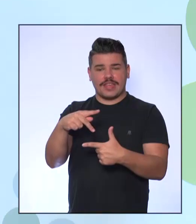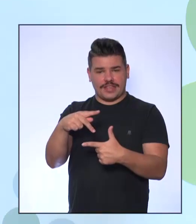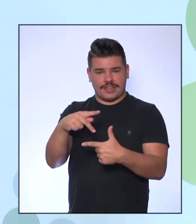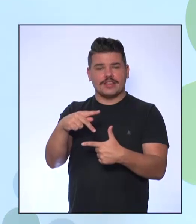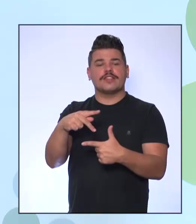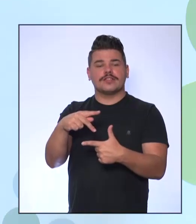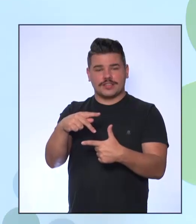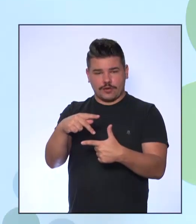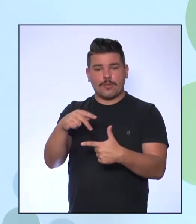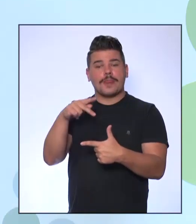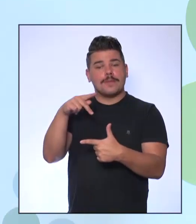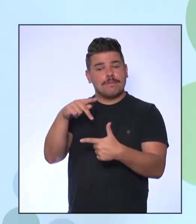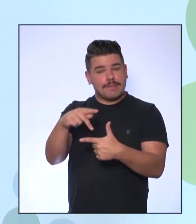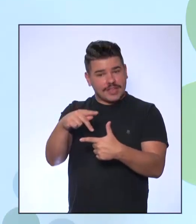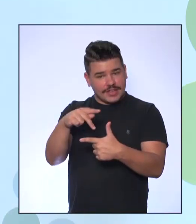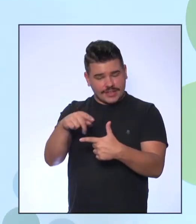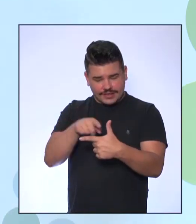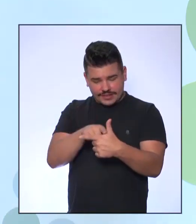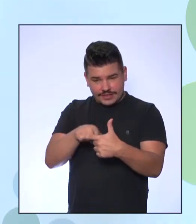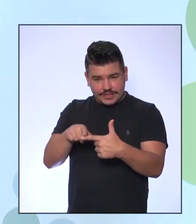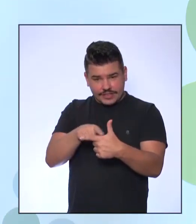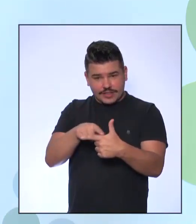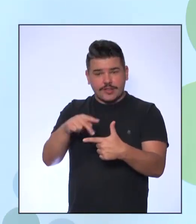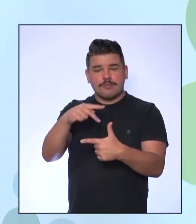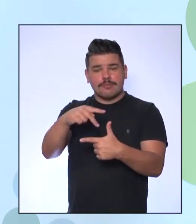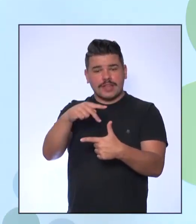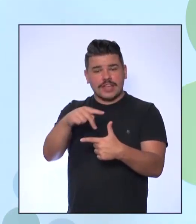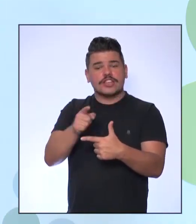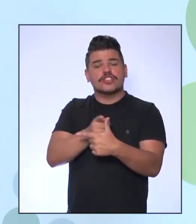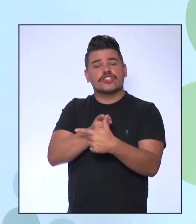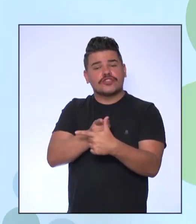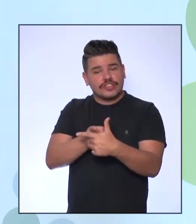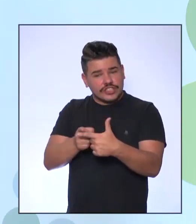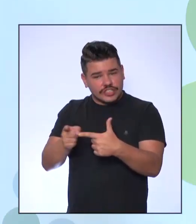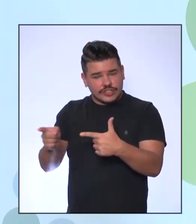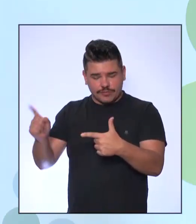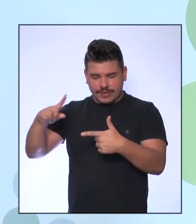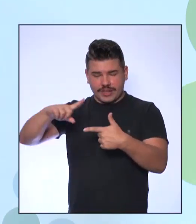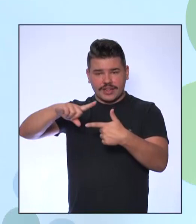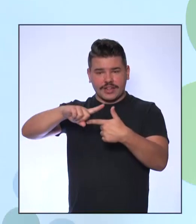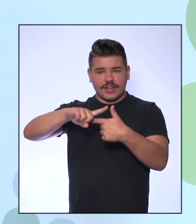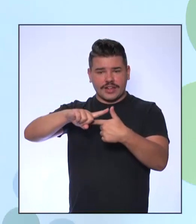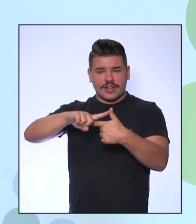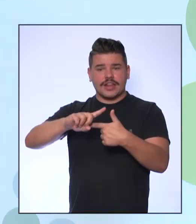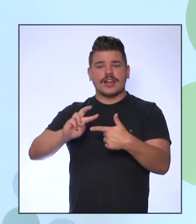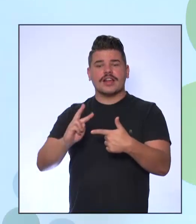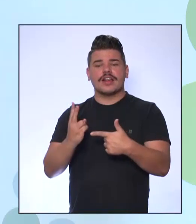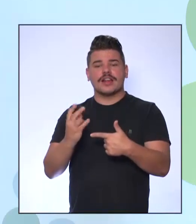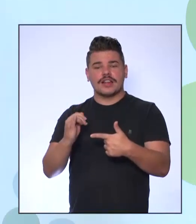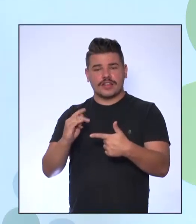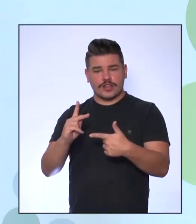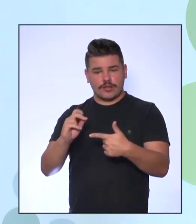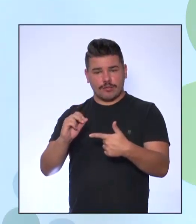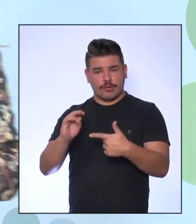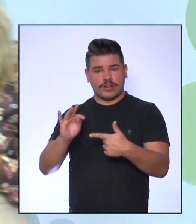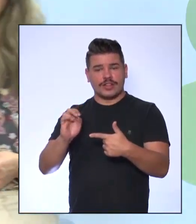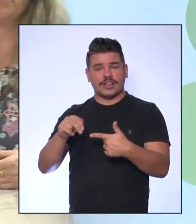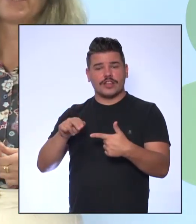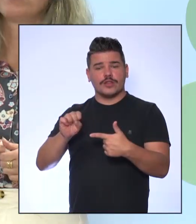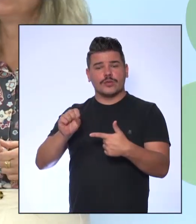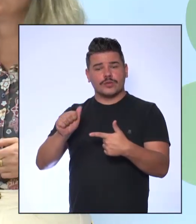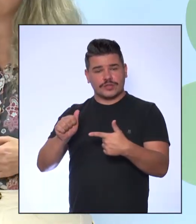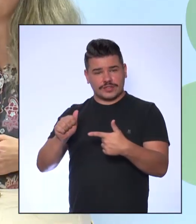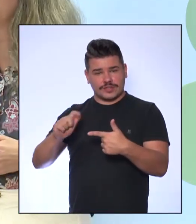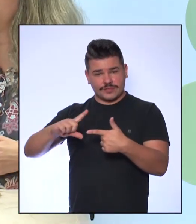Então, P dividido pela hipotenusa, que está simbolizado